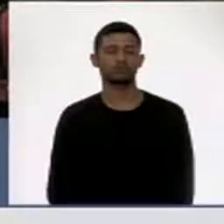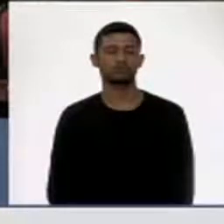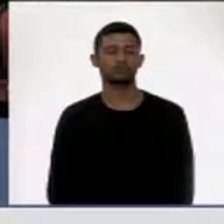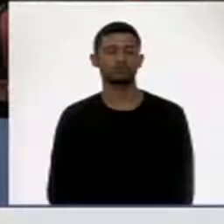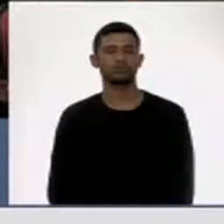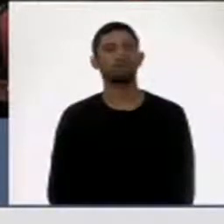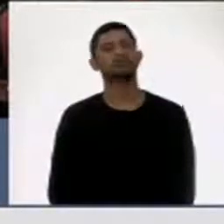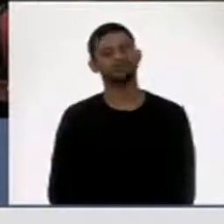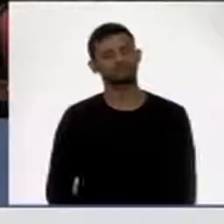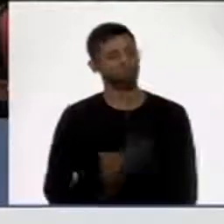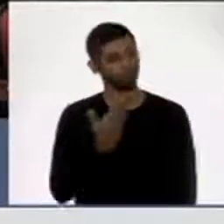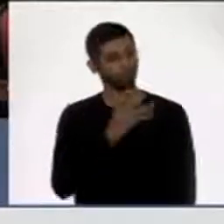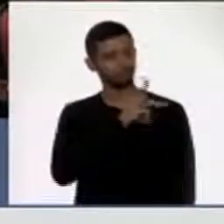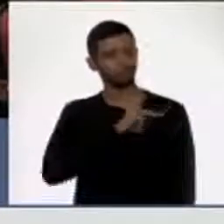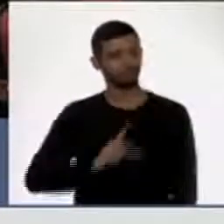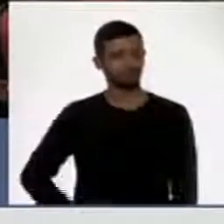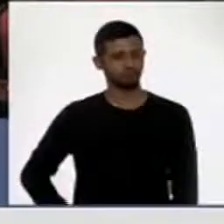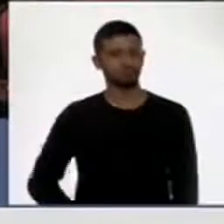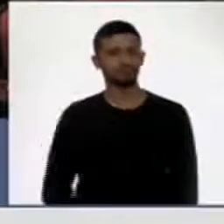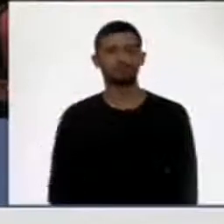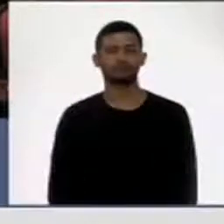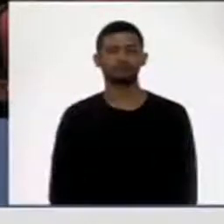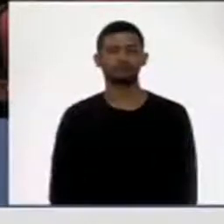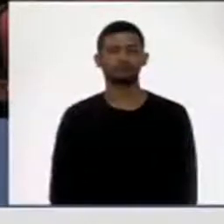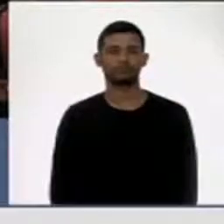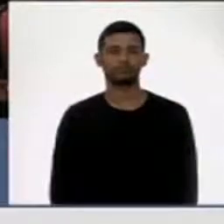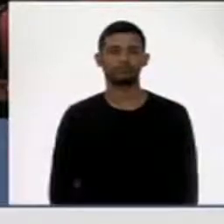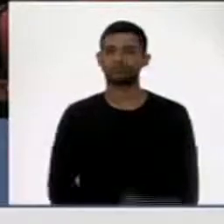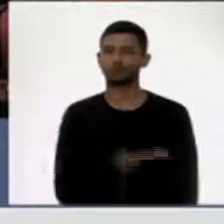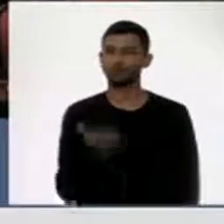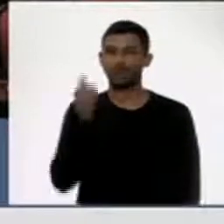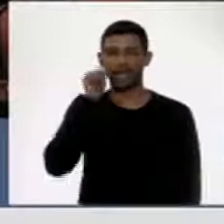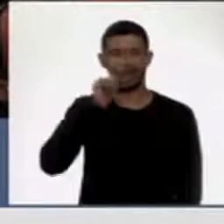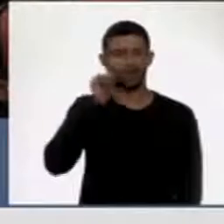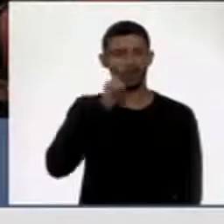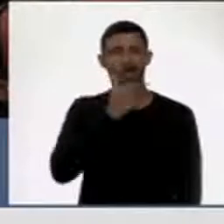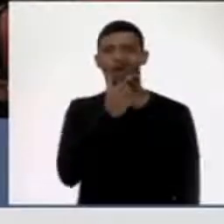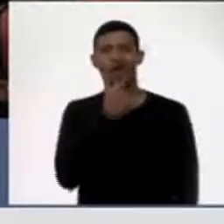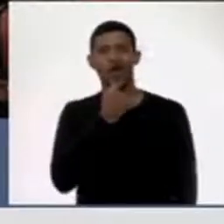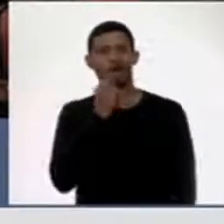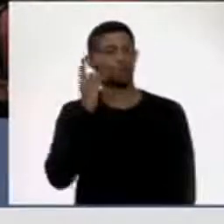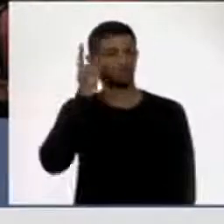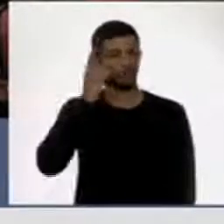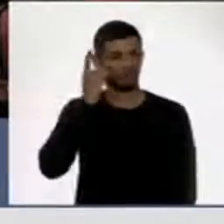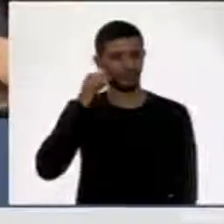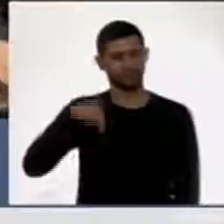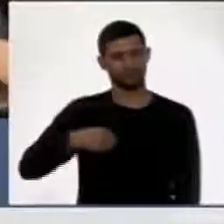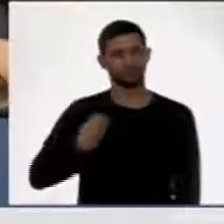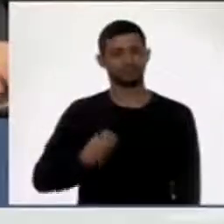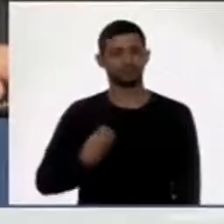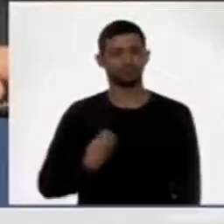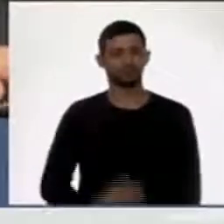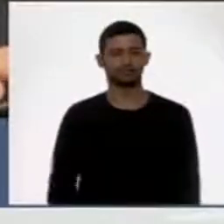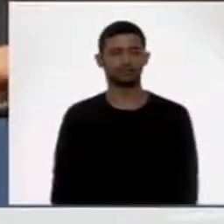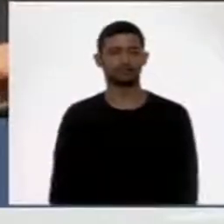Senhor presidente, senhoras e senhores deputados,